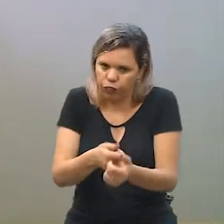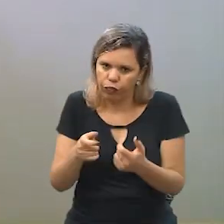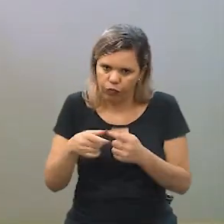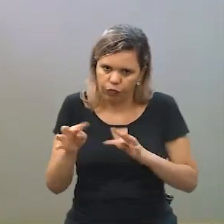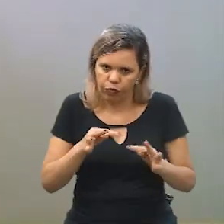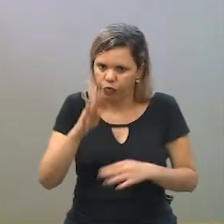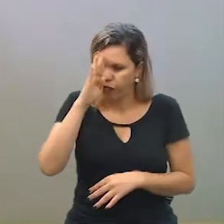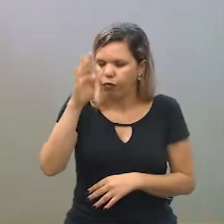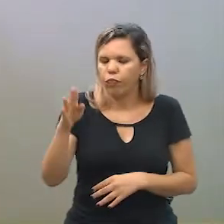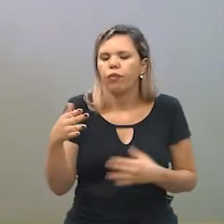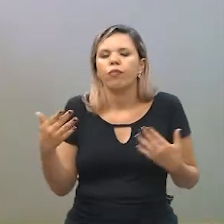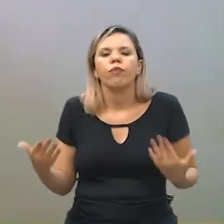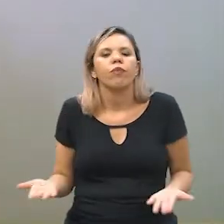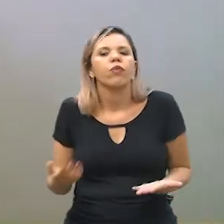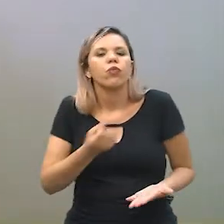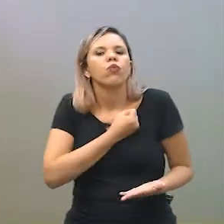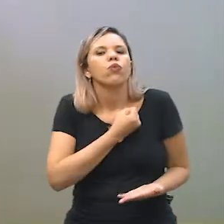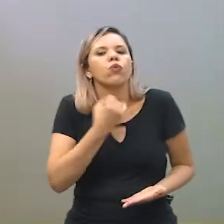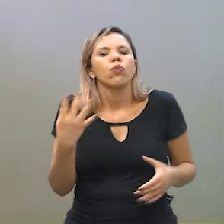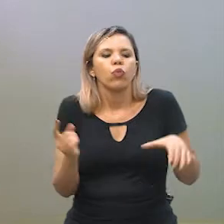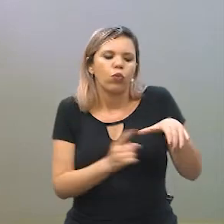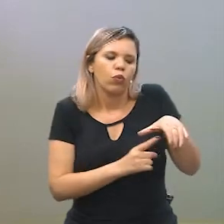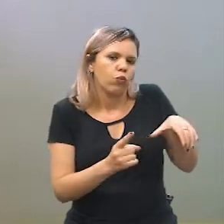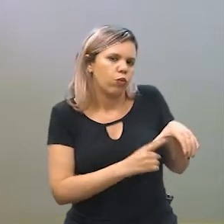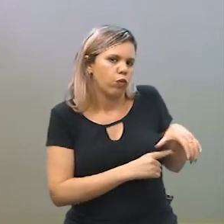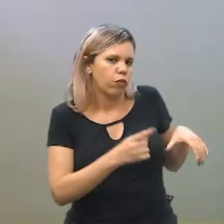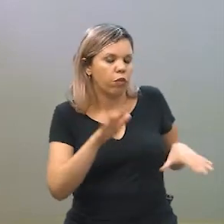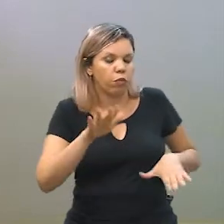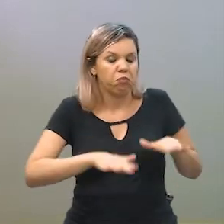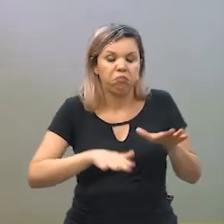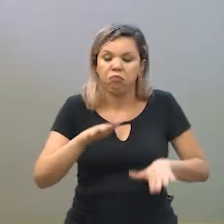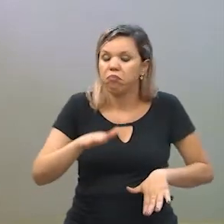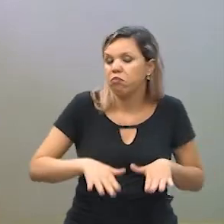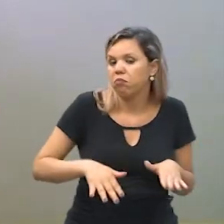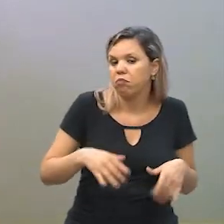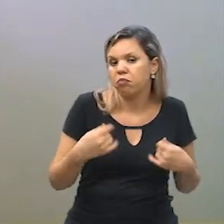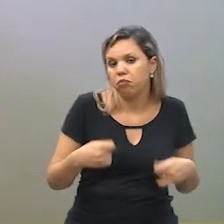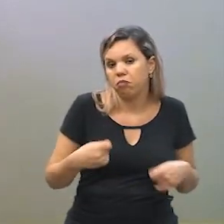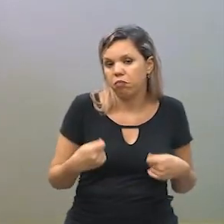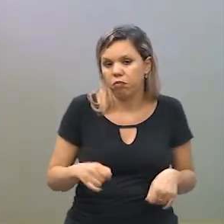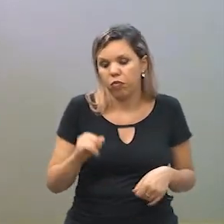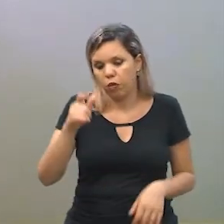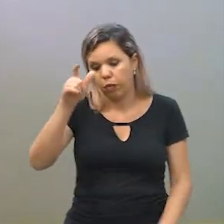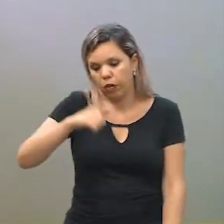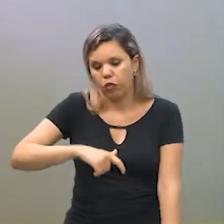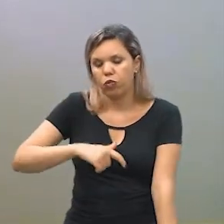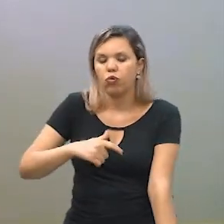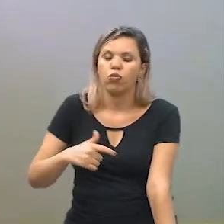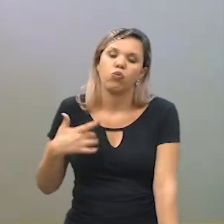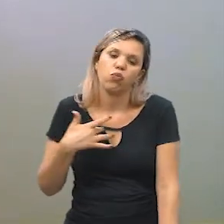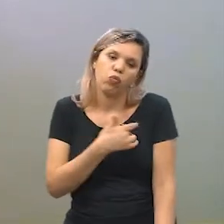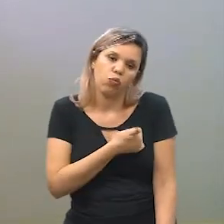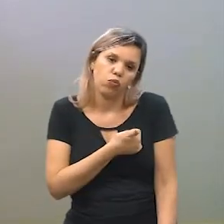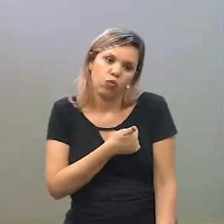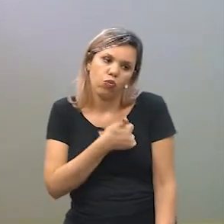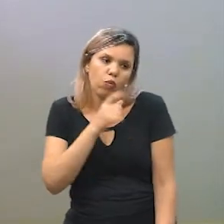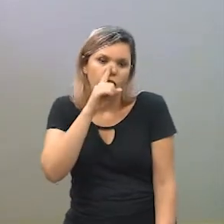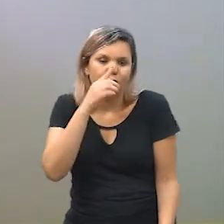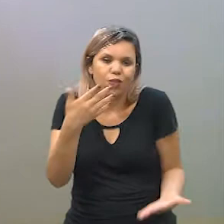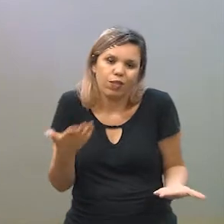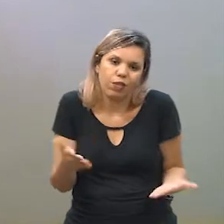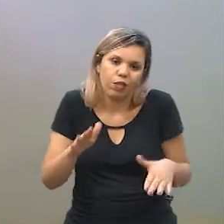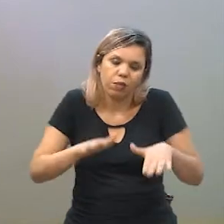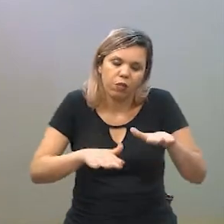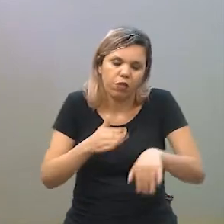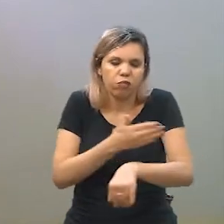ele é fundamental. E aí o número de consultas vai depender de se é uma paciente de baixo risco, né, que a gente chama de